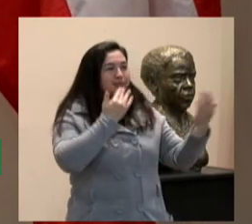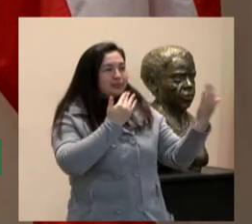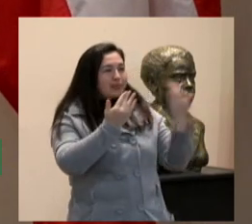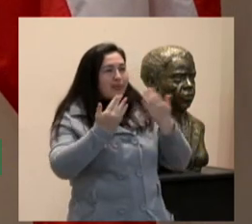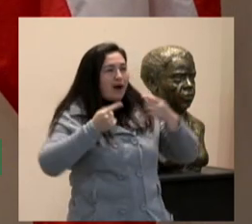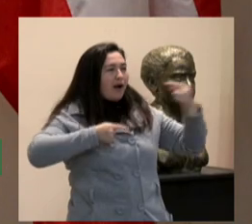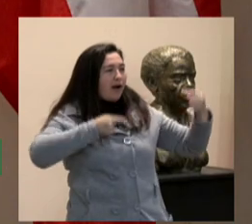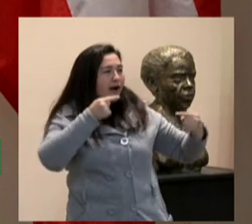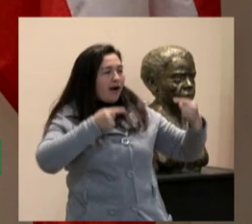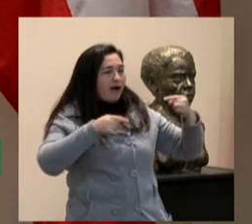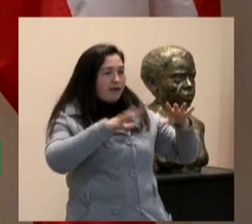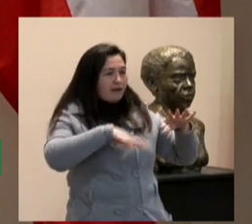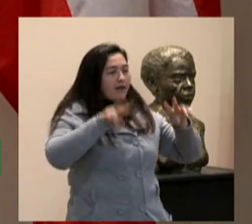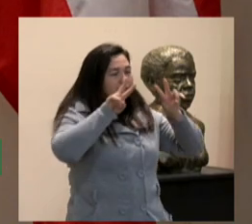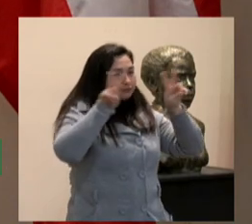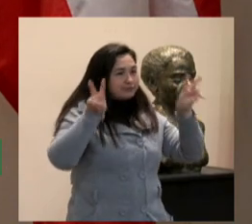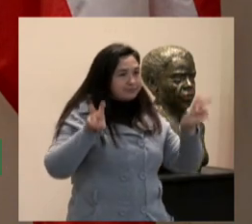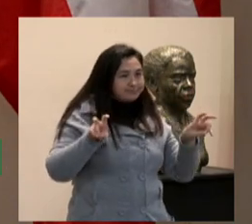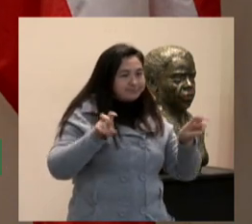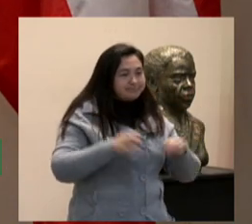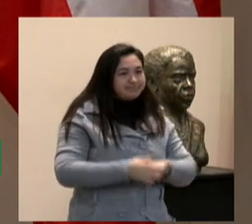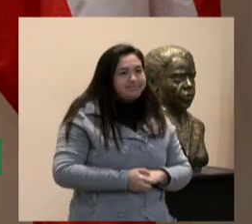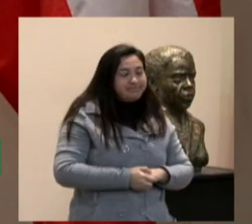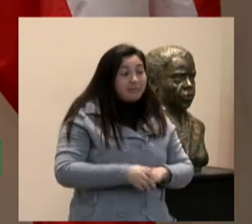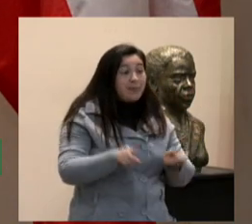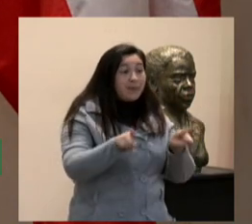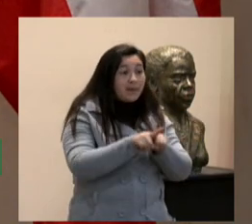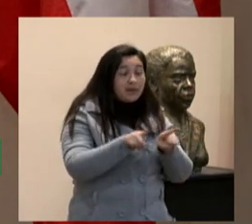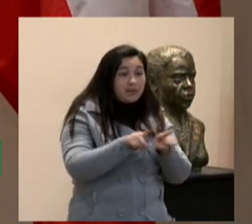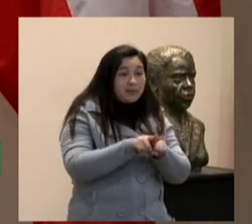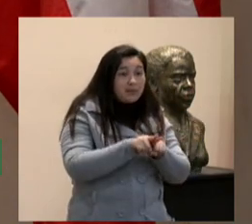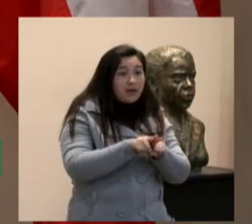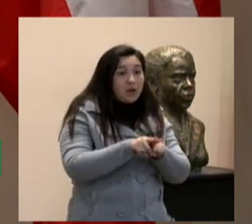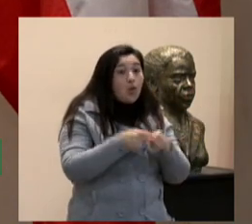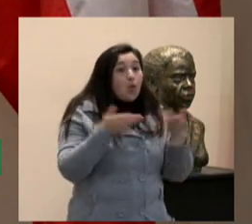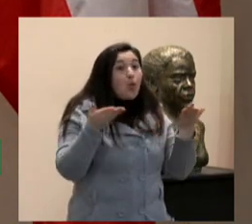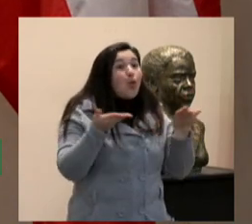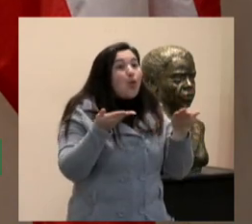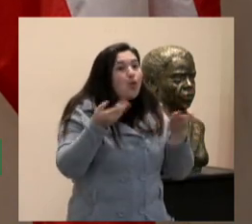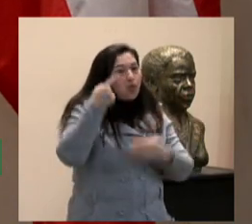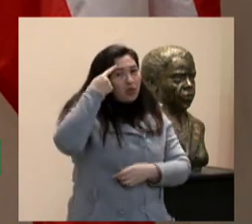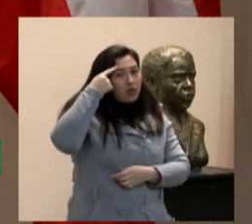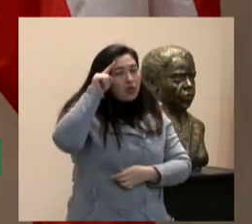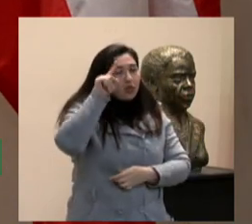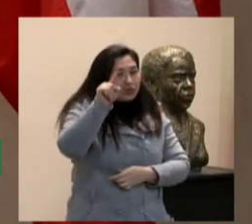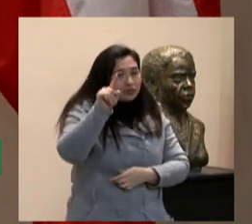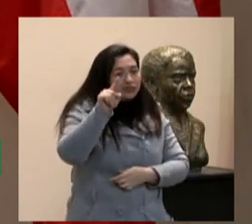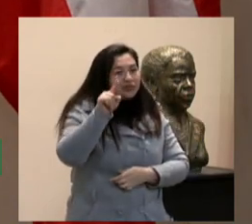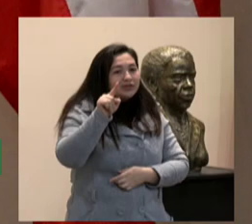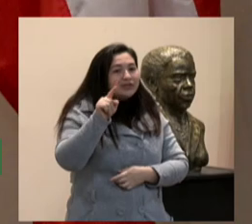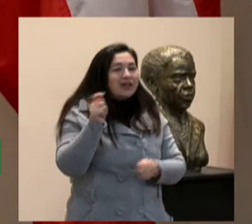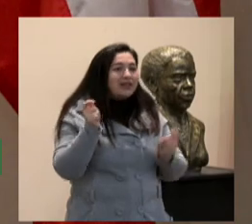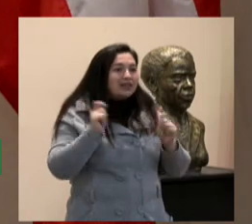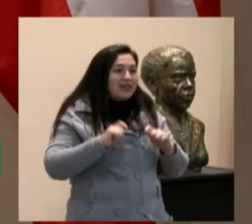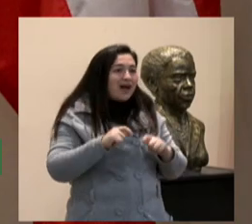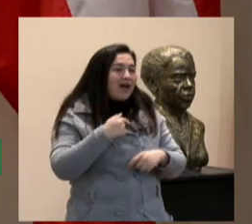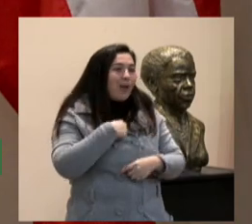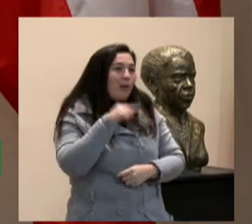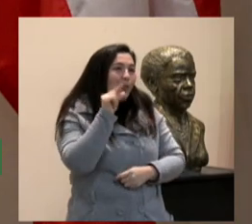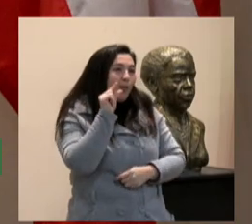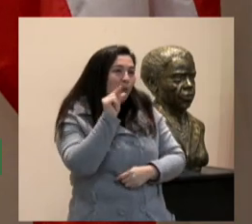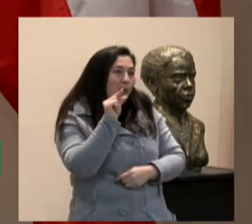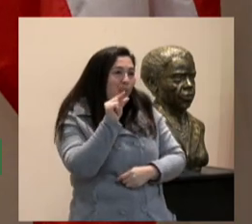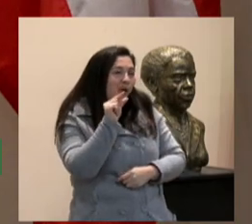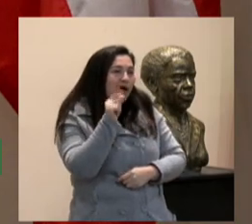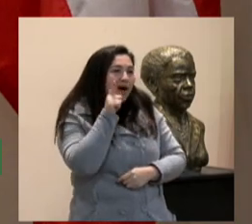vocês e de fazer, no dia de hoje, que eu tenha